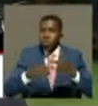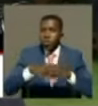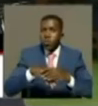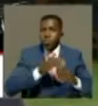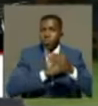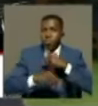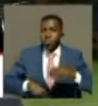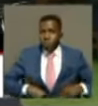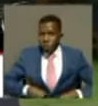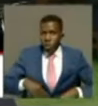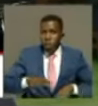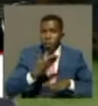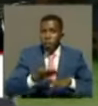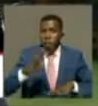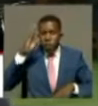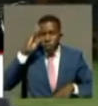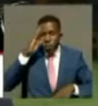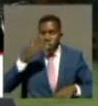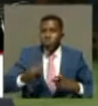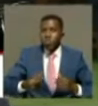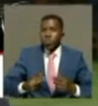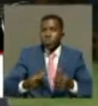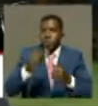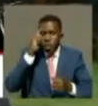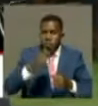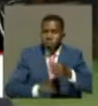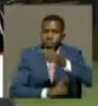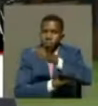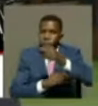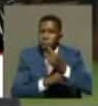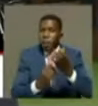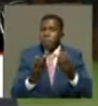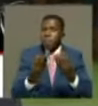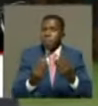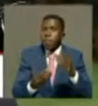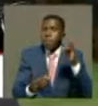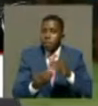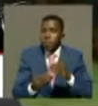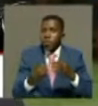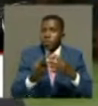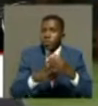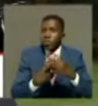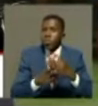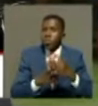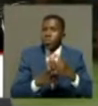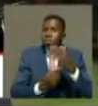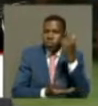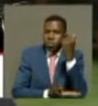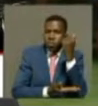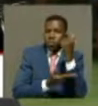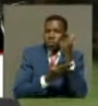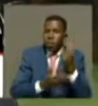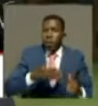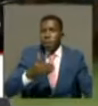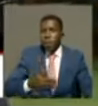depois na Polícia de Emergência, onde ele também deu a sua maior contribuição, depois começou a ganhar outros postos,